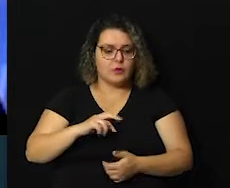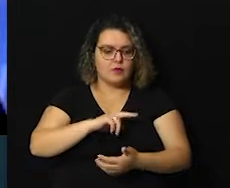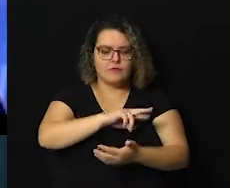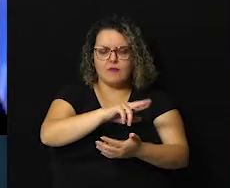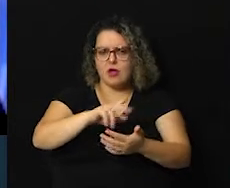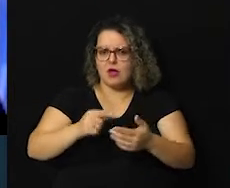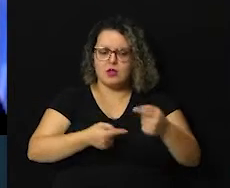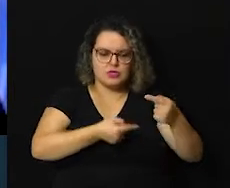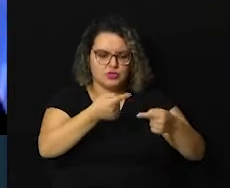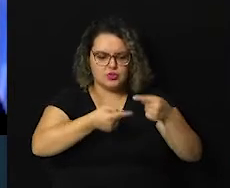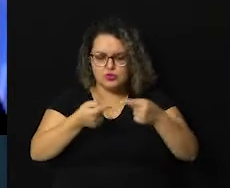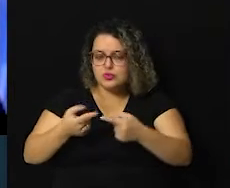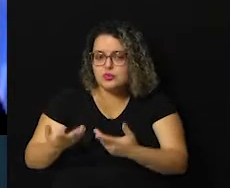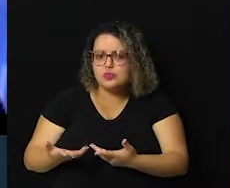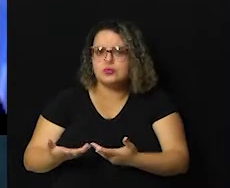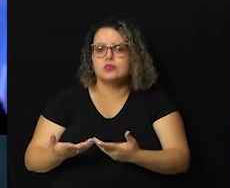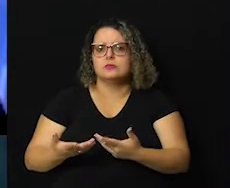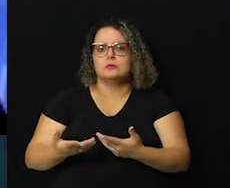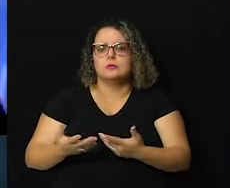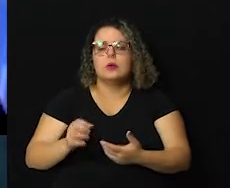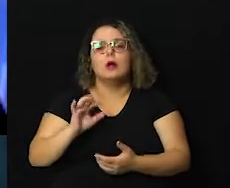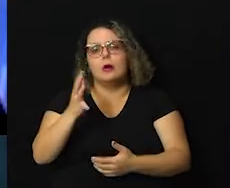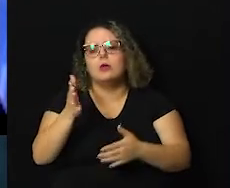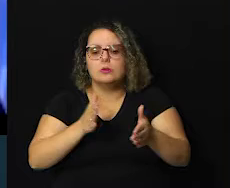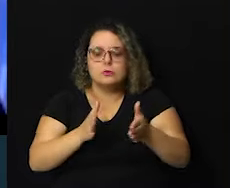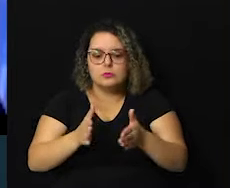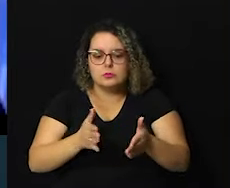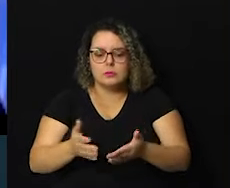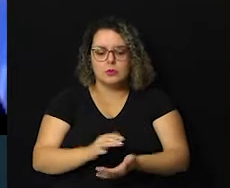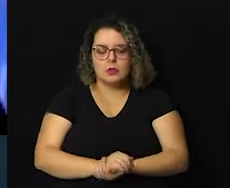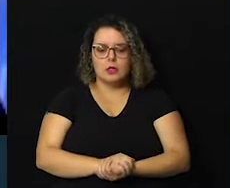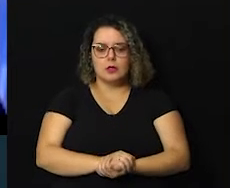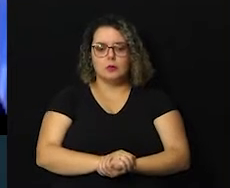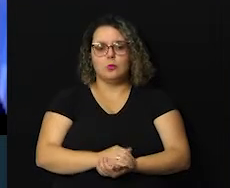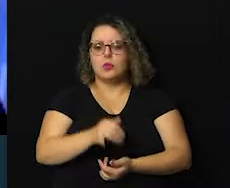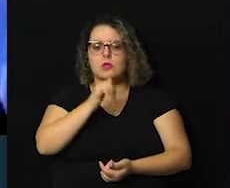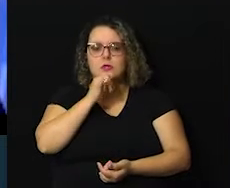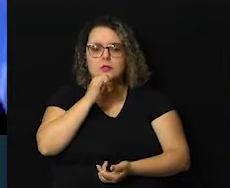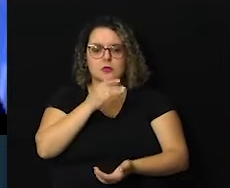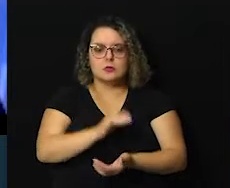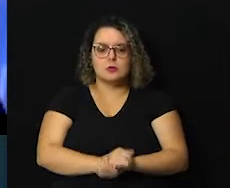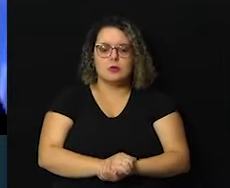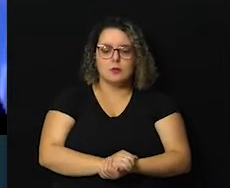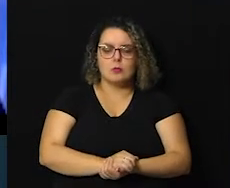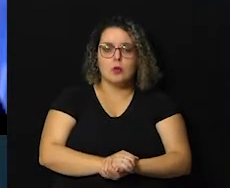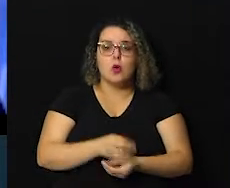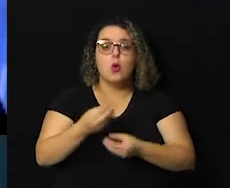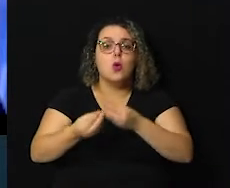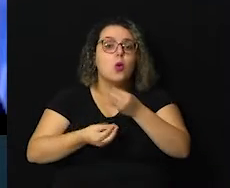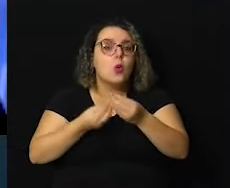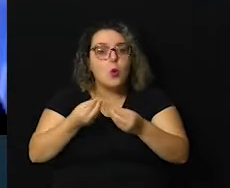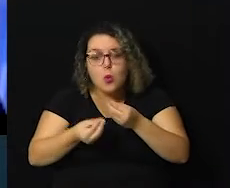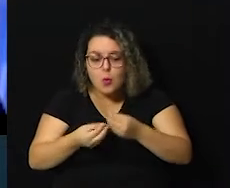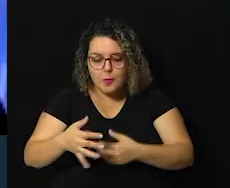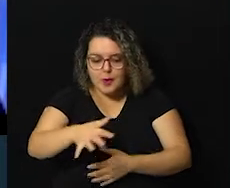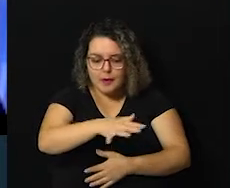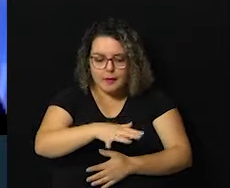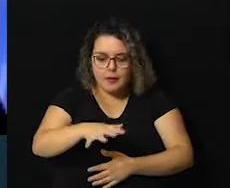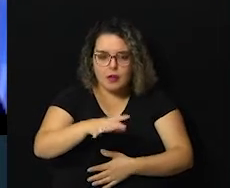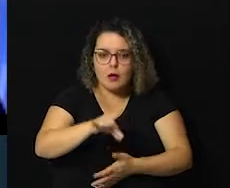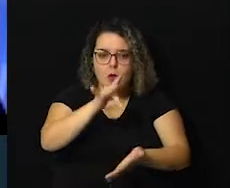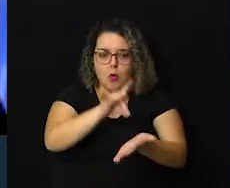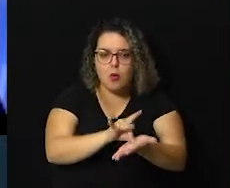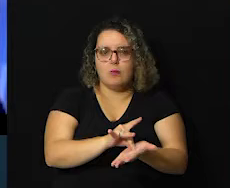diversas discussões rolando neste momento sobre a regulamentação da categoria